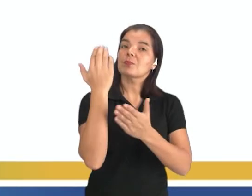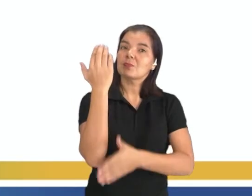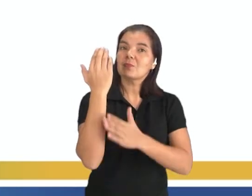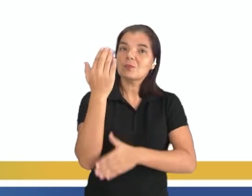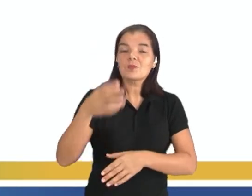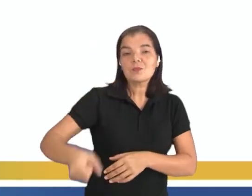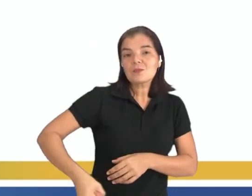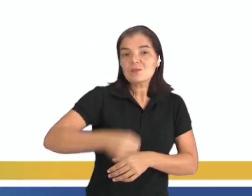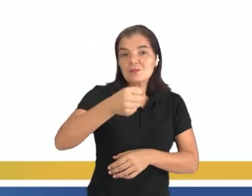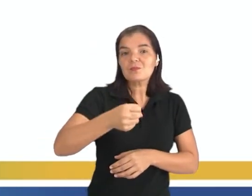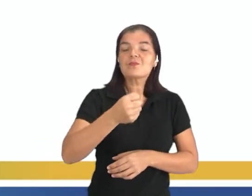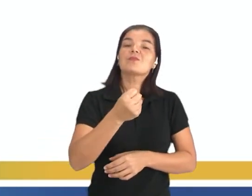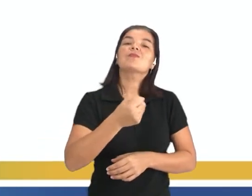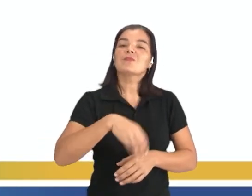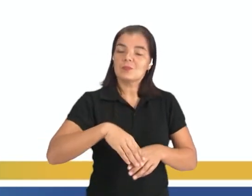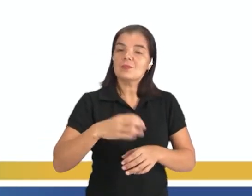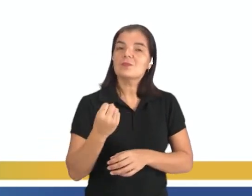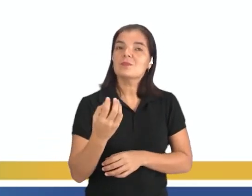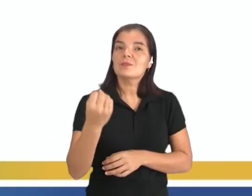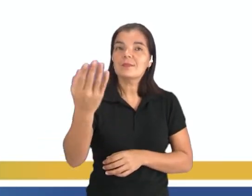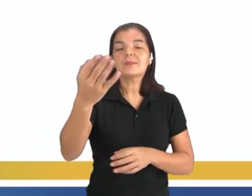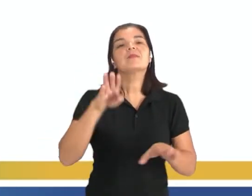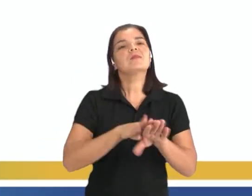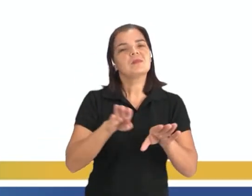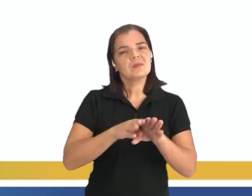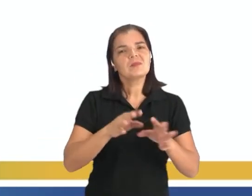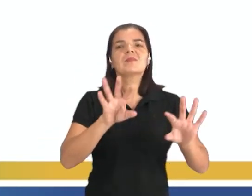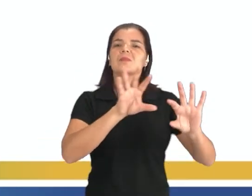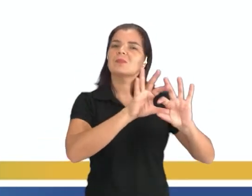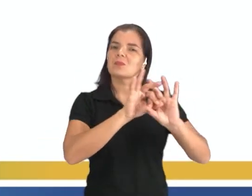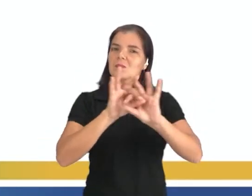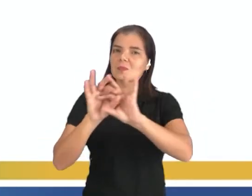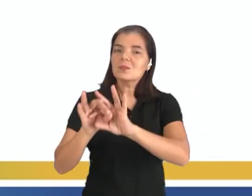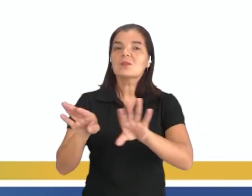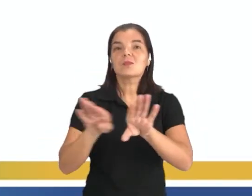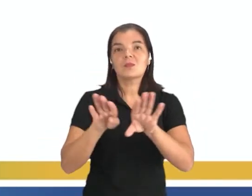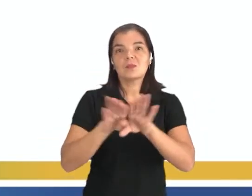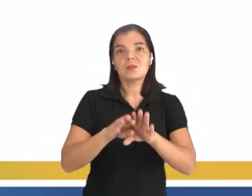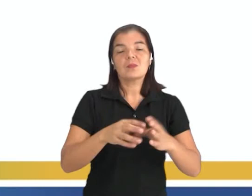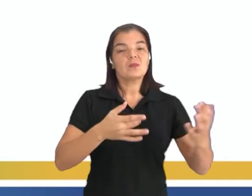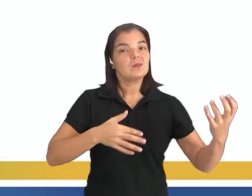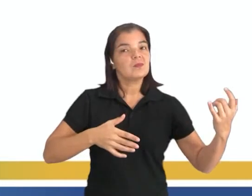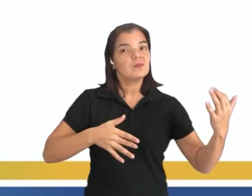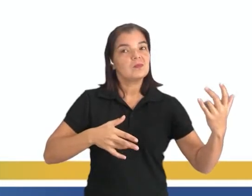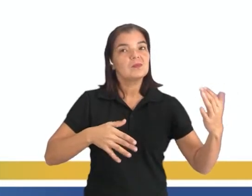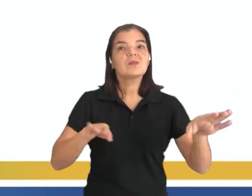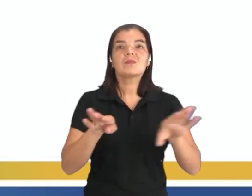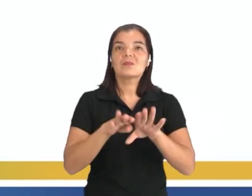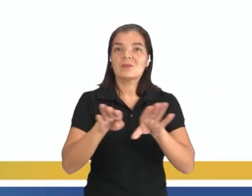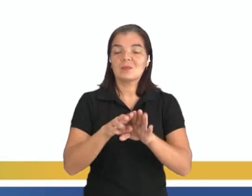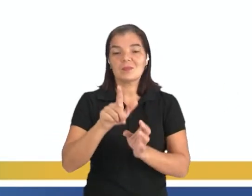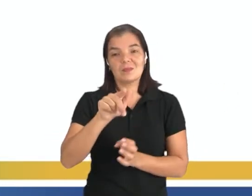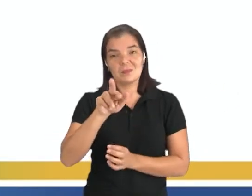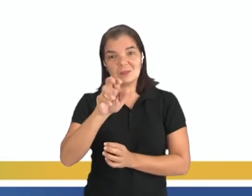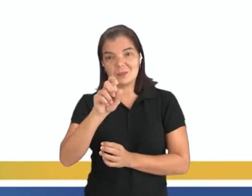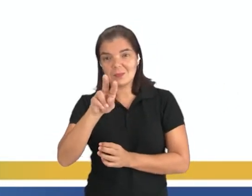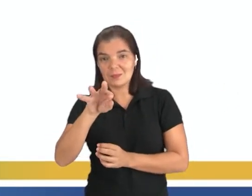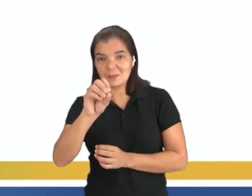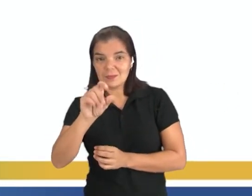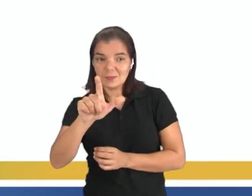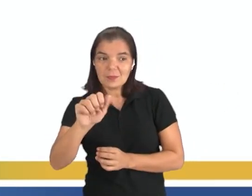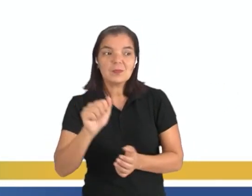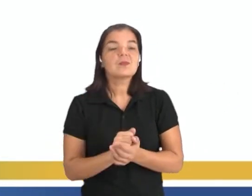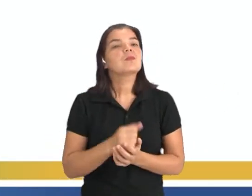e fui viajar. Claro que ela tem uma intertextualidade, a música original diz que ele pegou a viola e aqui foi a graviola. Vamos